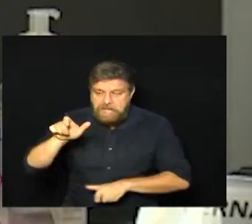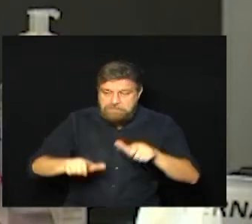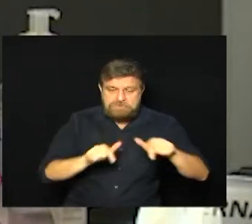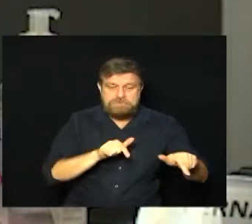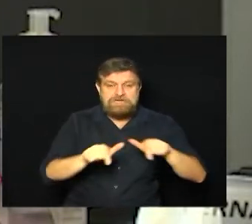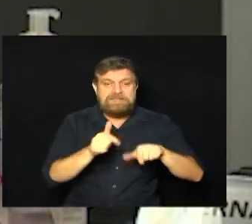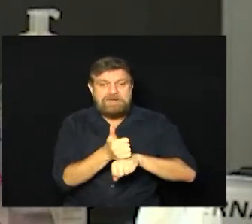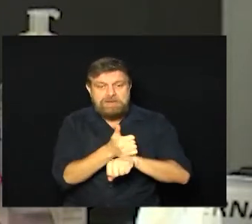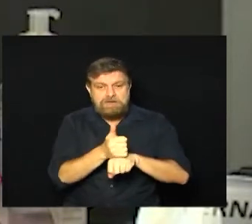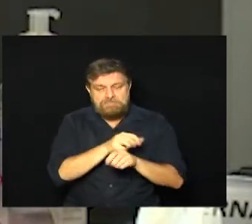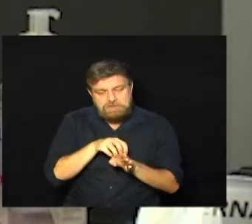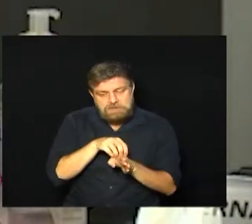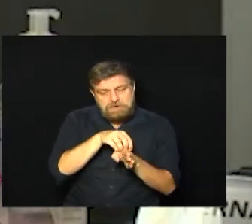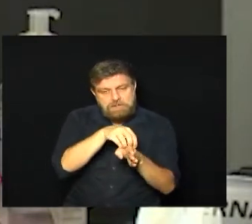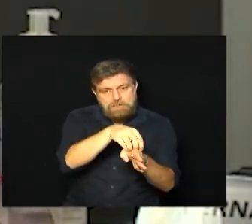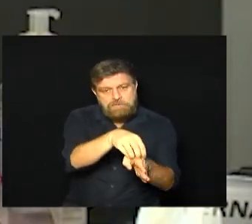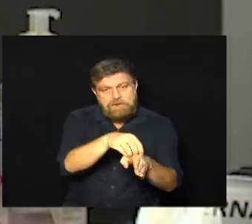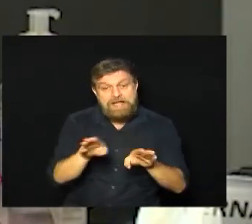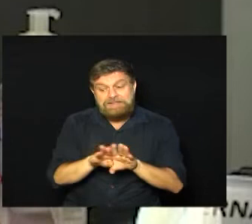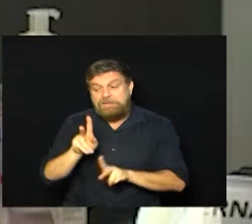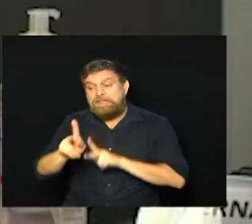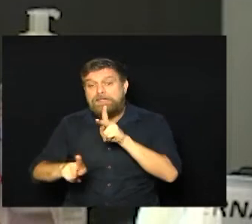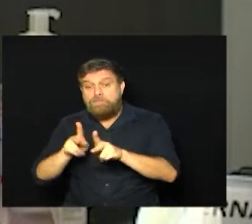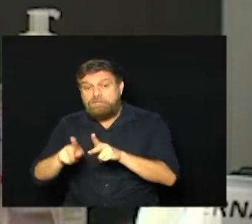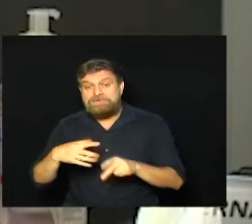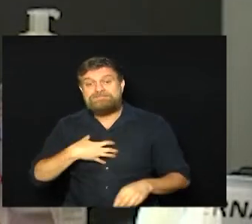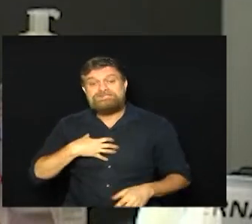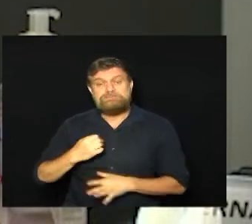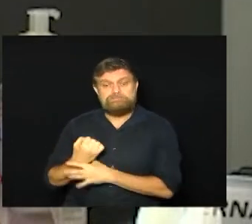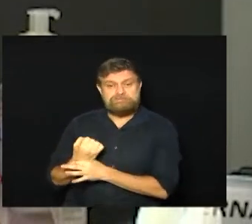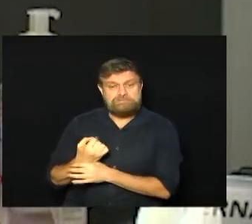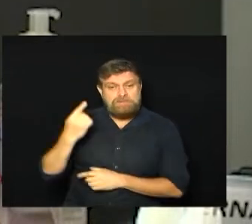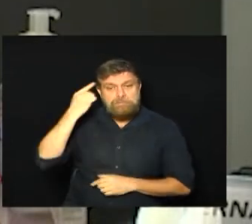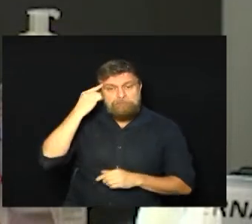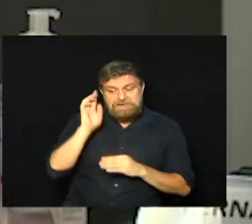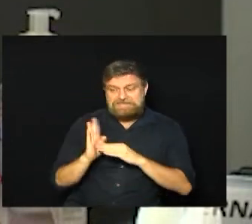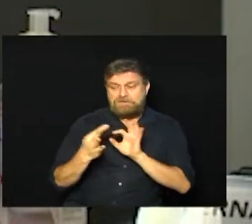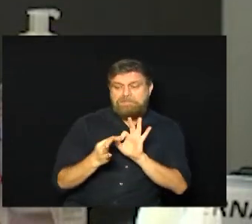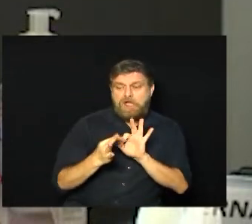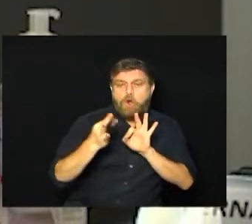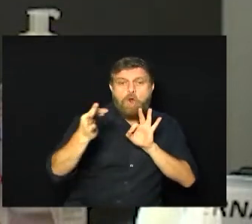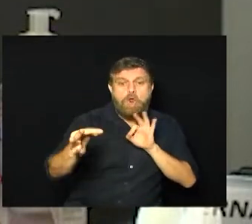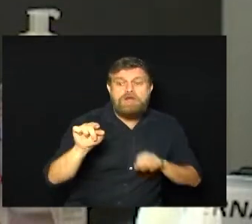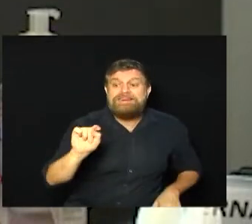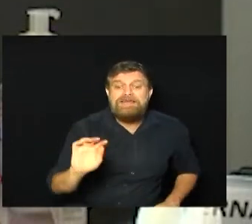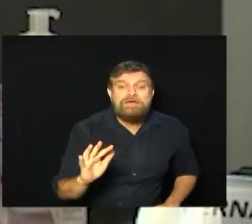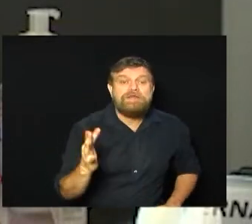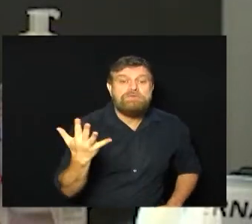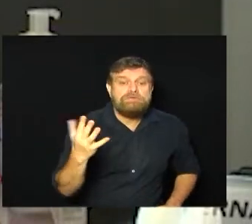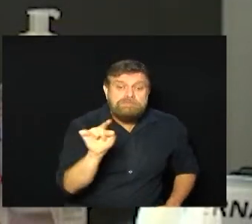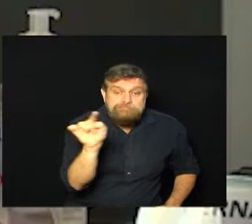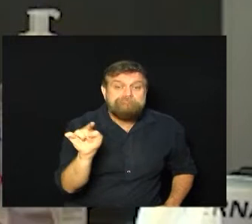motofretistas e também para a população. Imagina na periferia da cidade o que acontece. Muitas vezes,